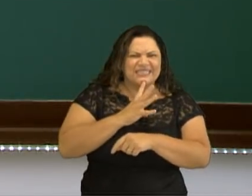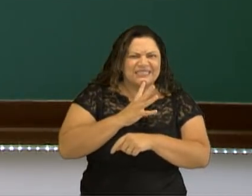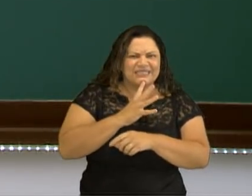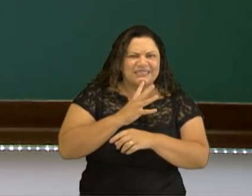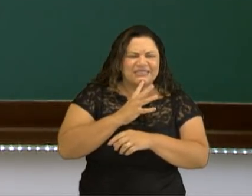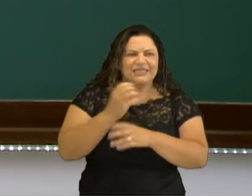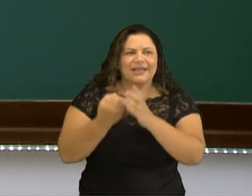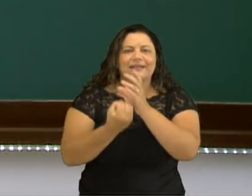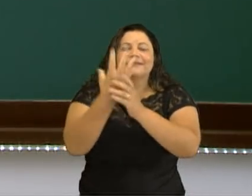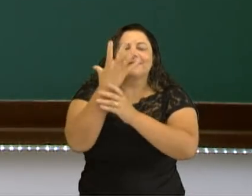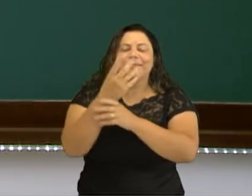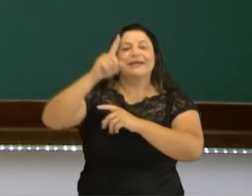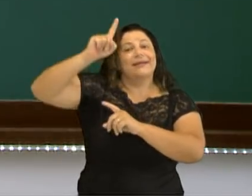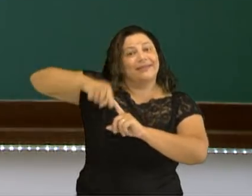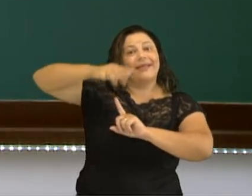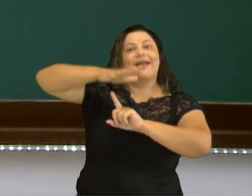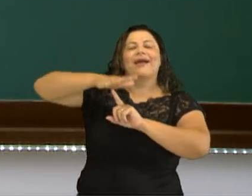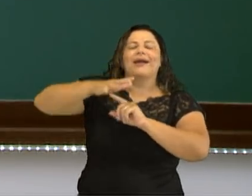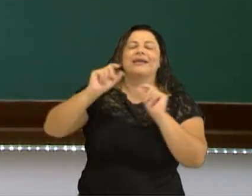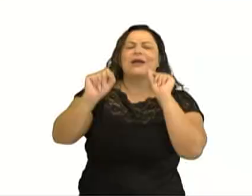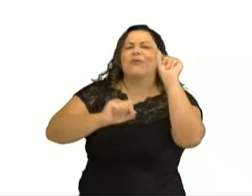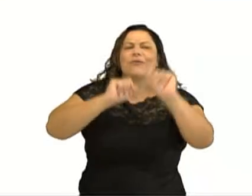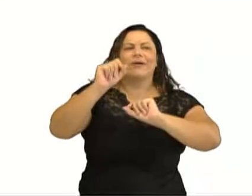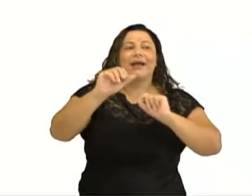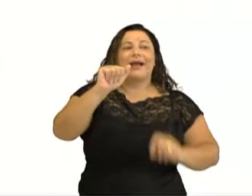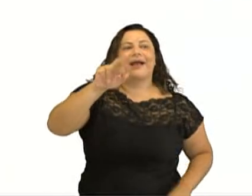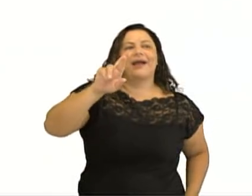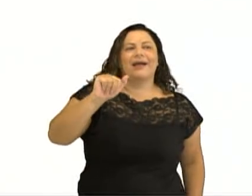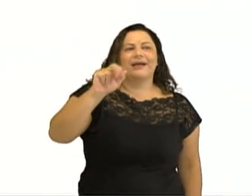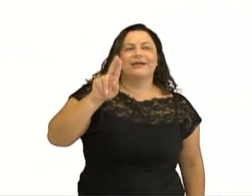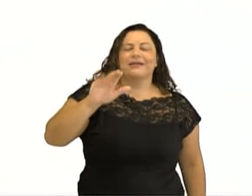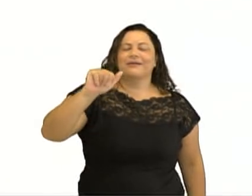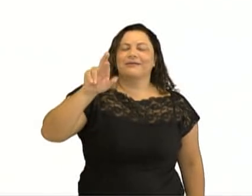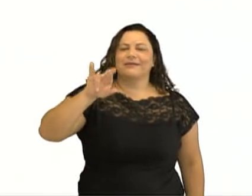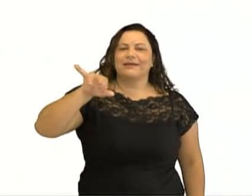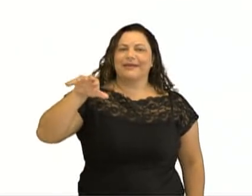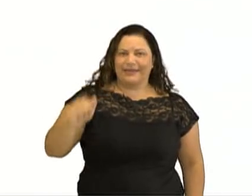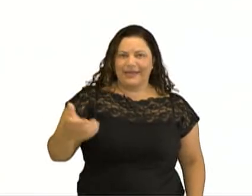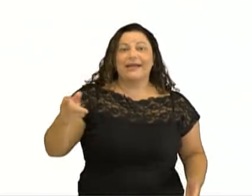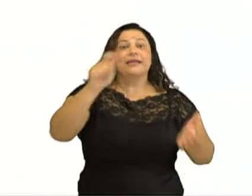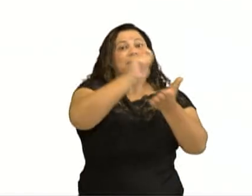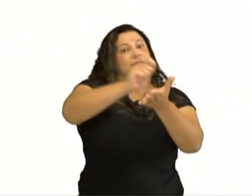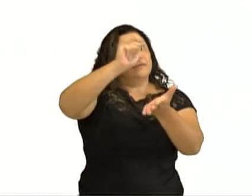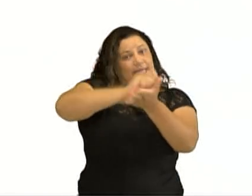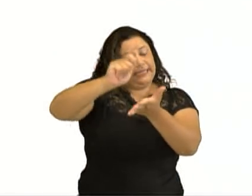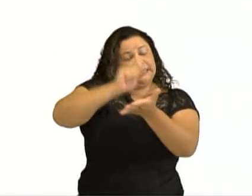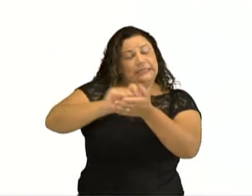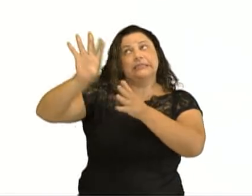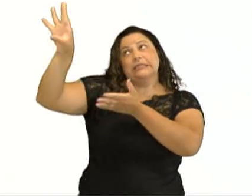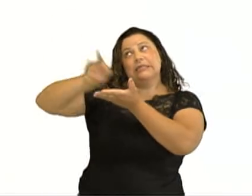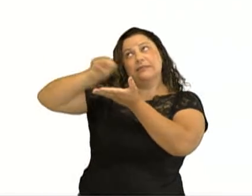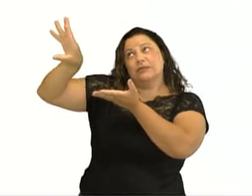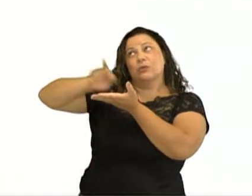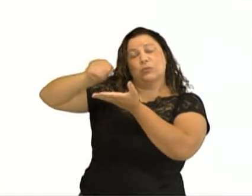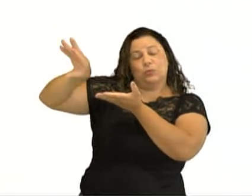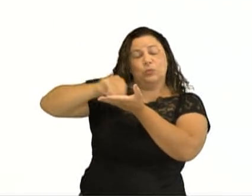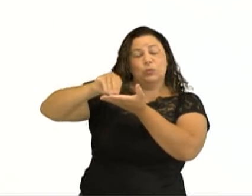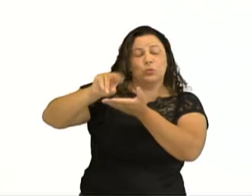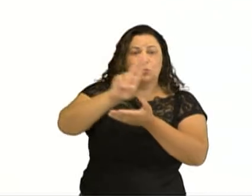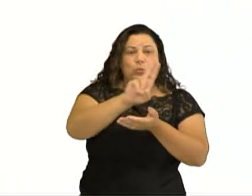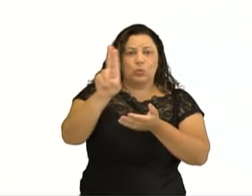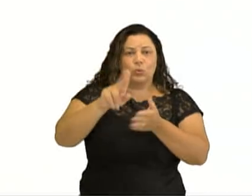Essa daqui é a Araucária angustifolia. Você vai reescrever o nome dela seguindo as ordens da